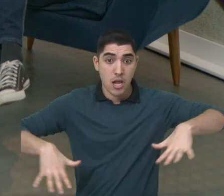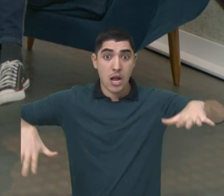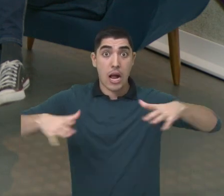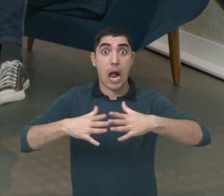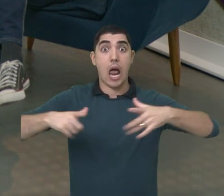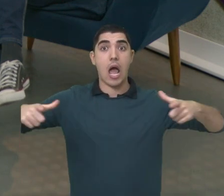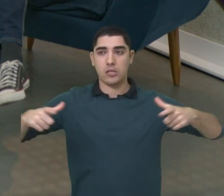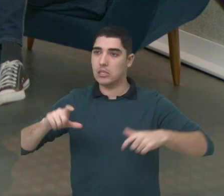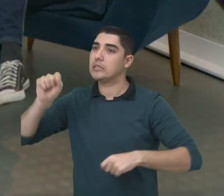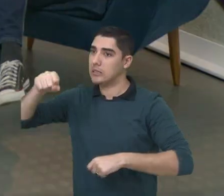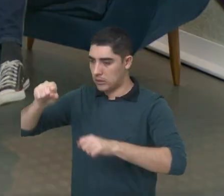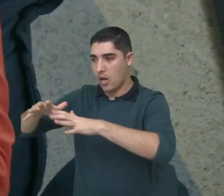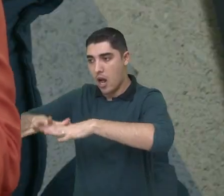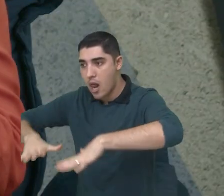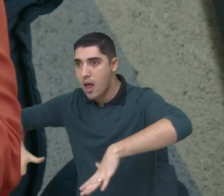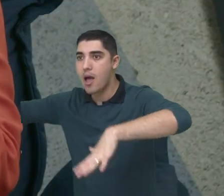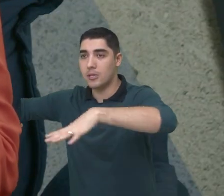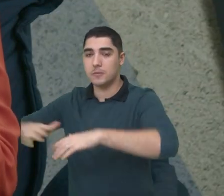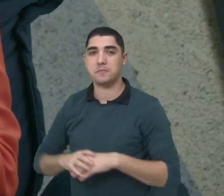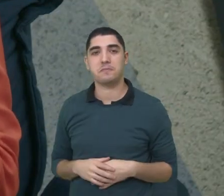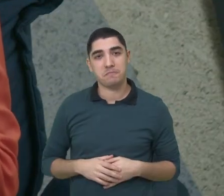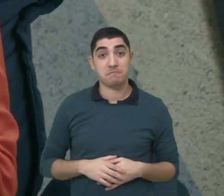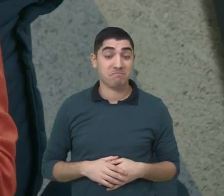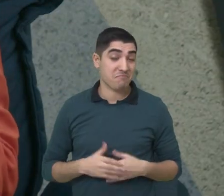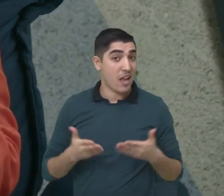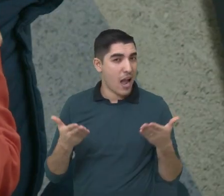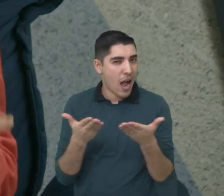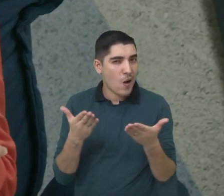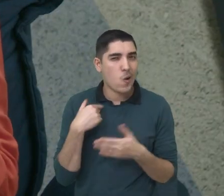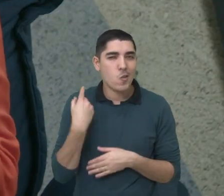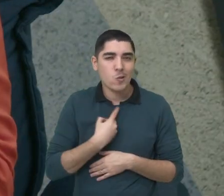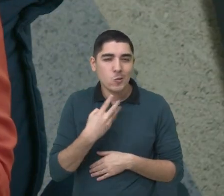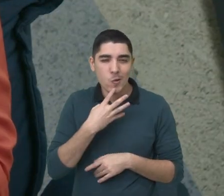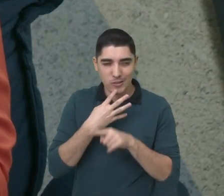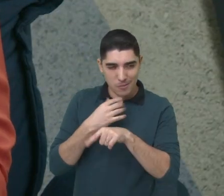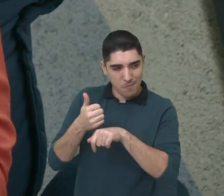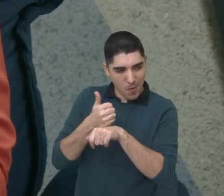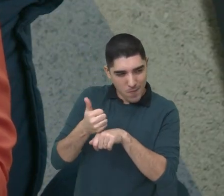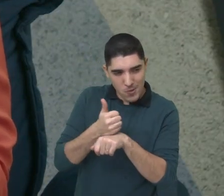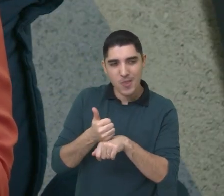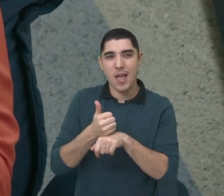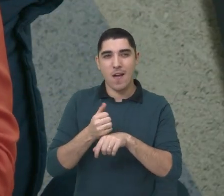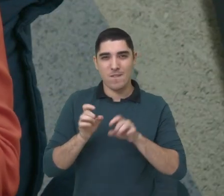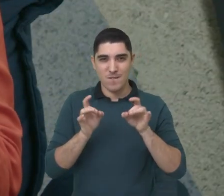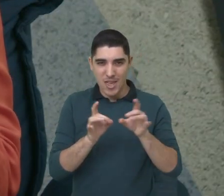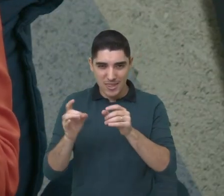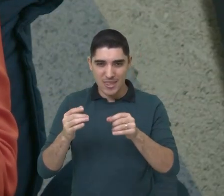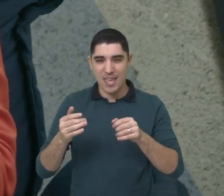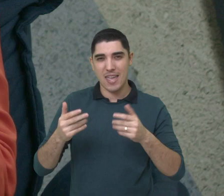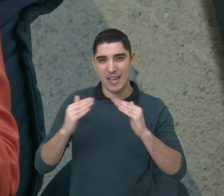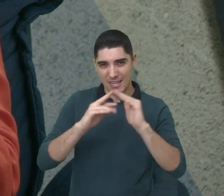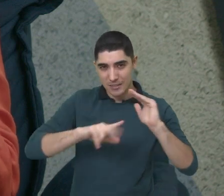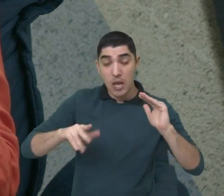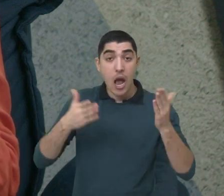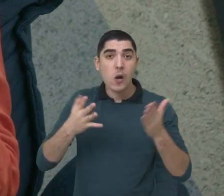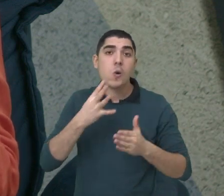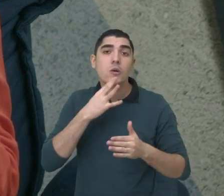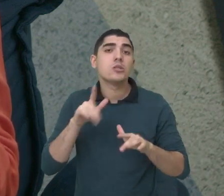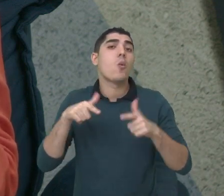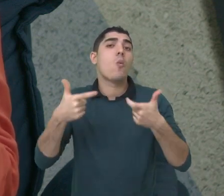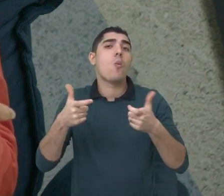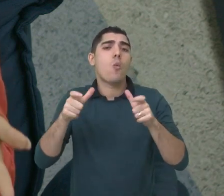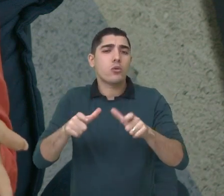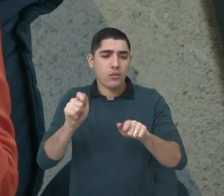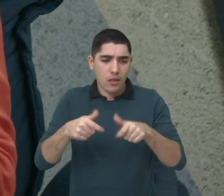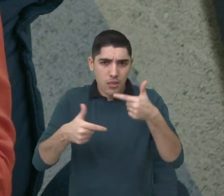perímetro, né? Um grande perímetro. Mas agora que conhecemos um pouco mais dos corretores de imóveis, vamos aprofundar nas áreas de